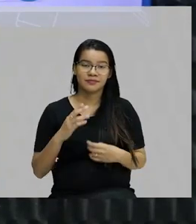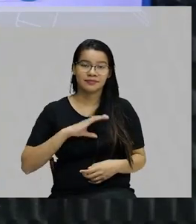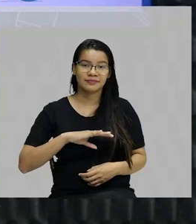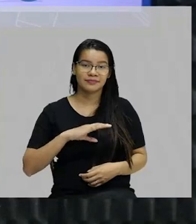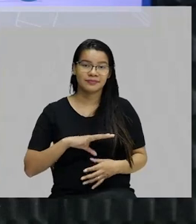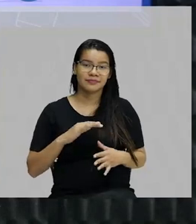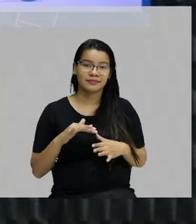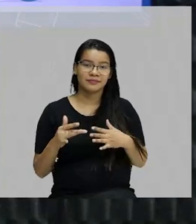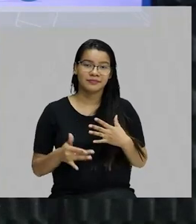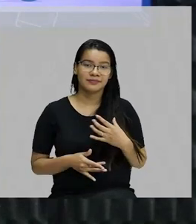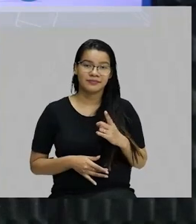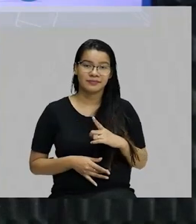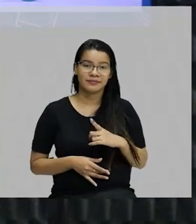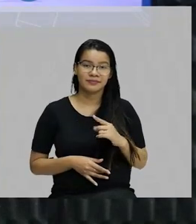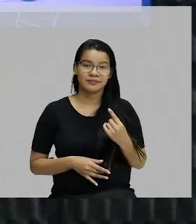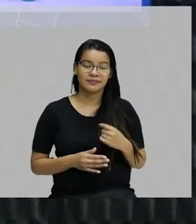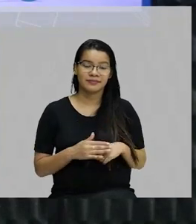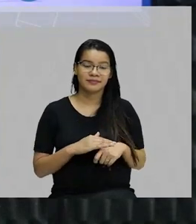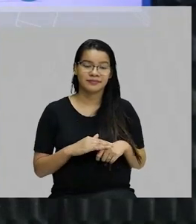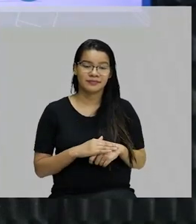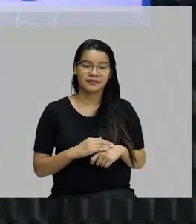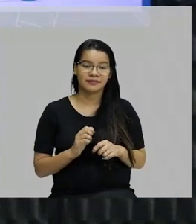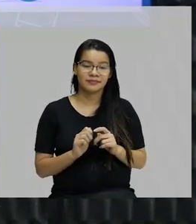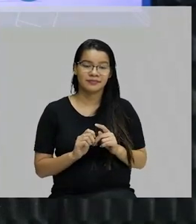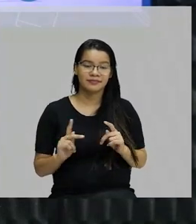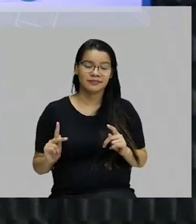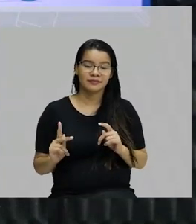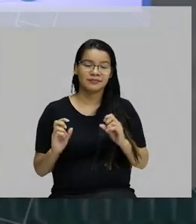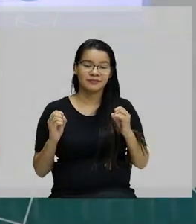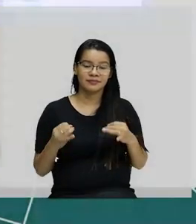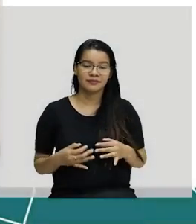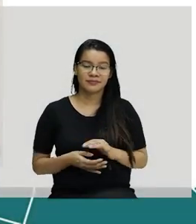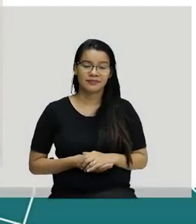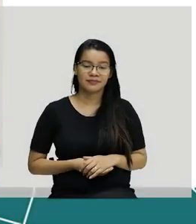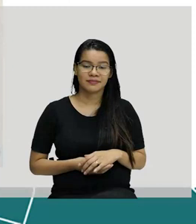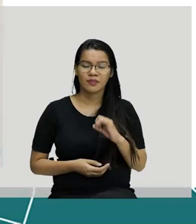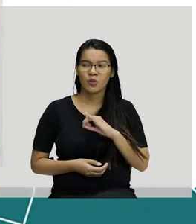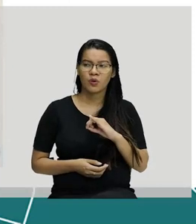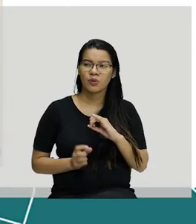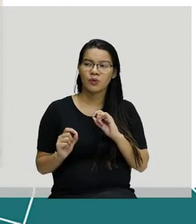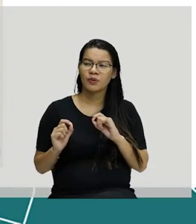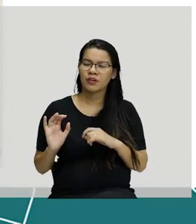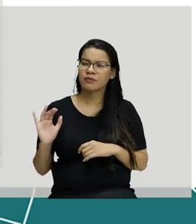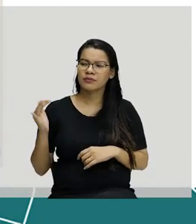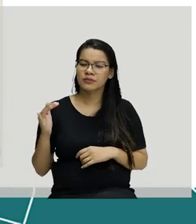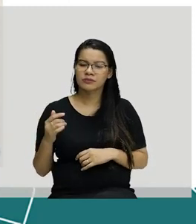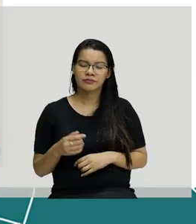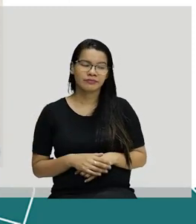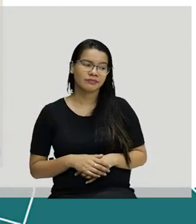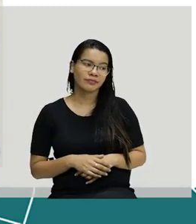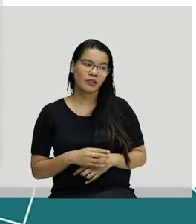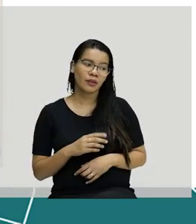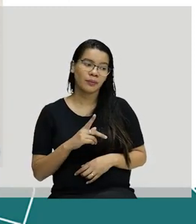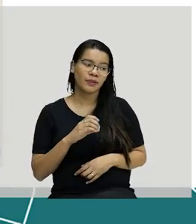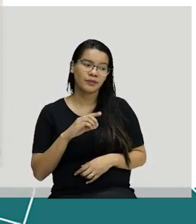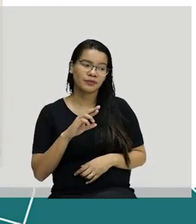aqui uma conversa de aplicativo que diz assim ó é Oi o que aconteceu o Pedro quebrou a